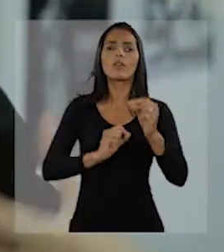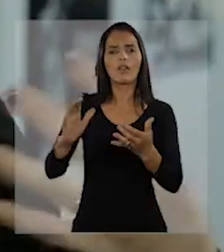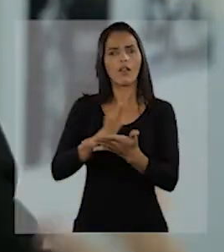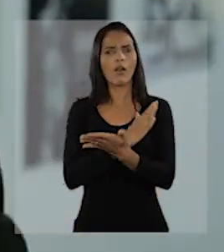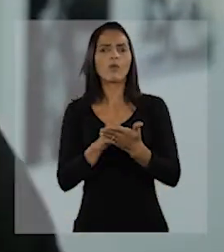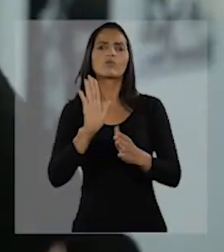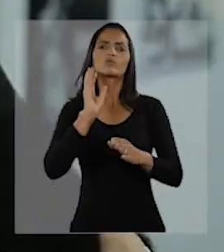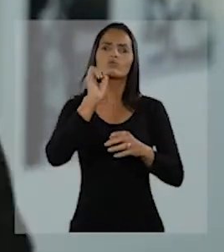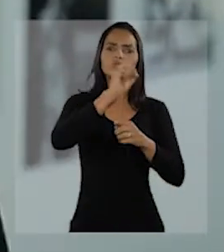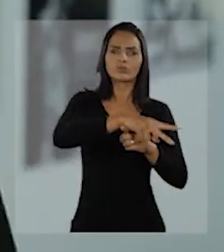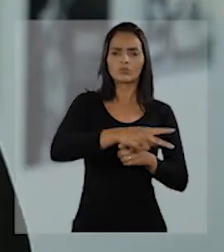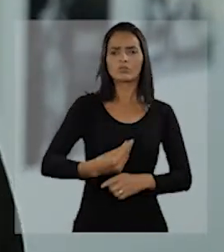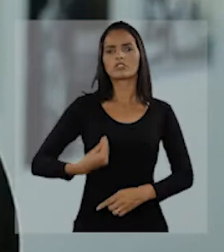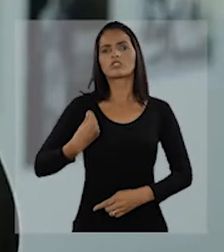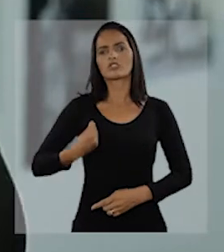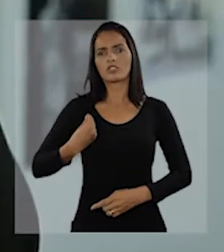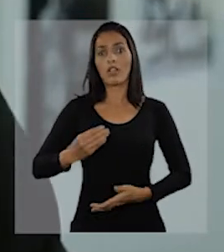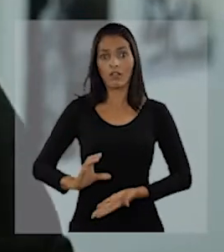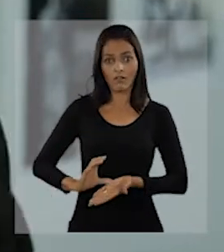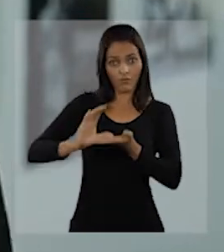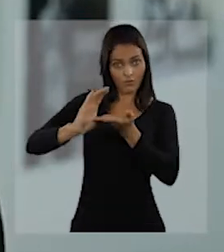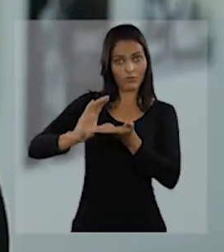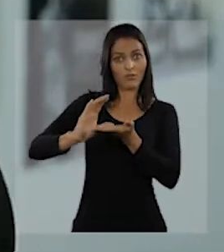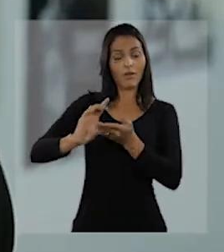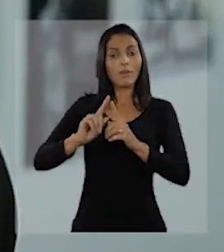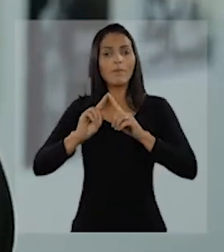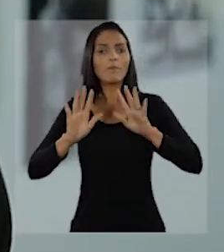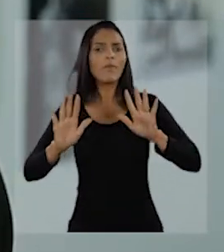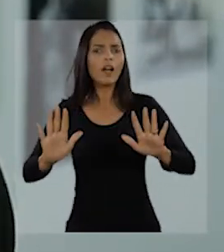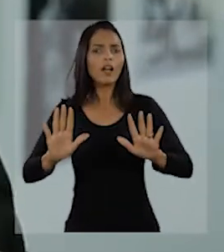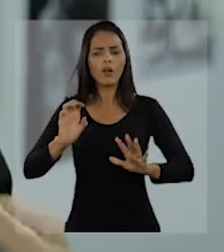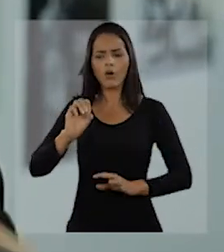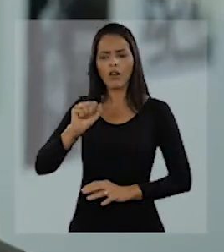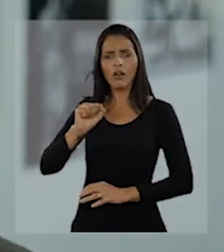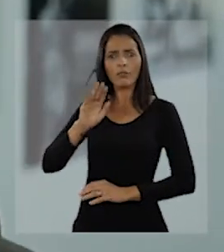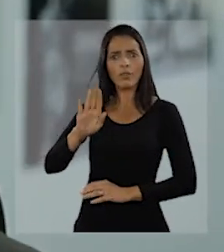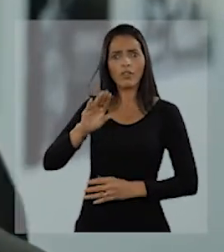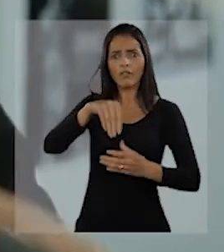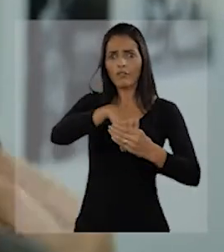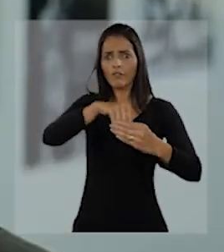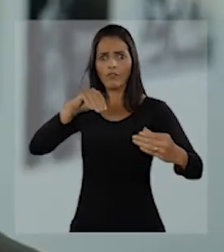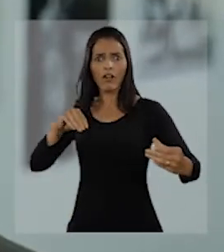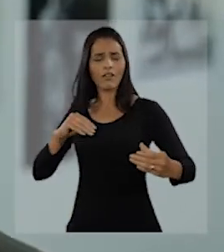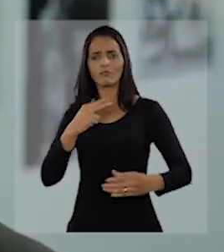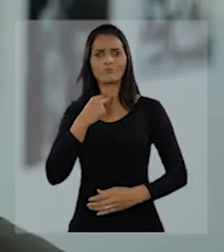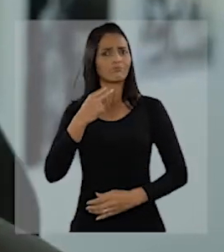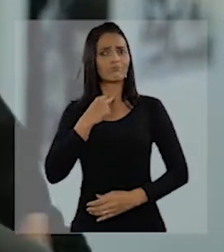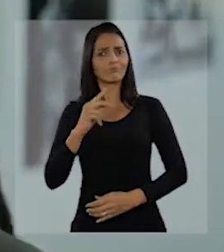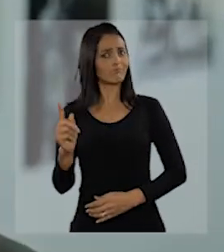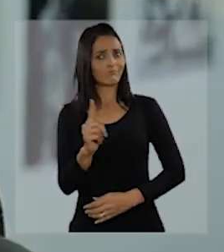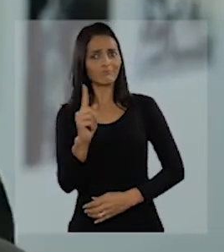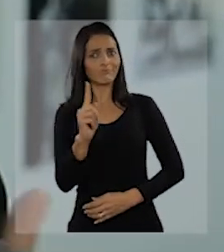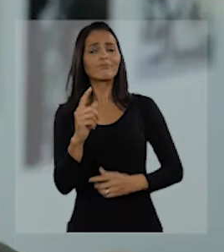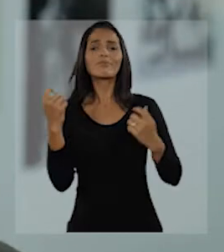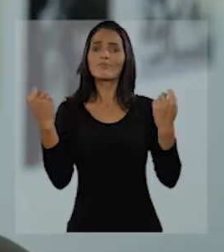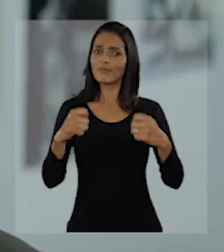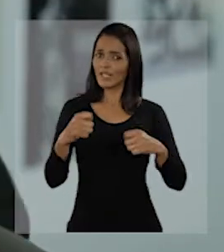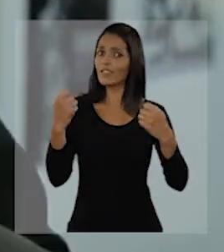que algumas já estão lá, são titulares, mas que a ordem não pode ficar